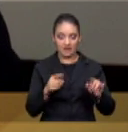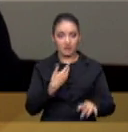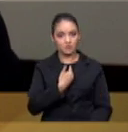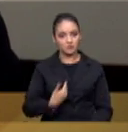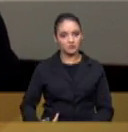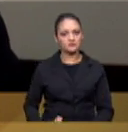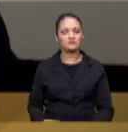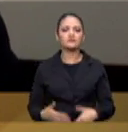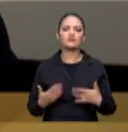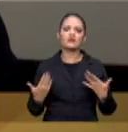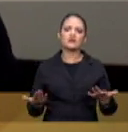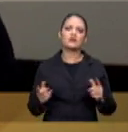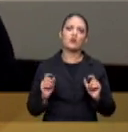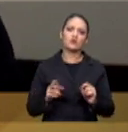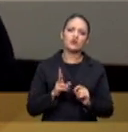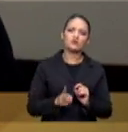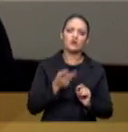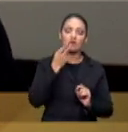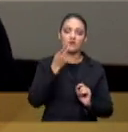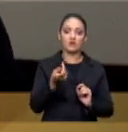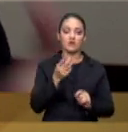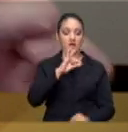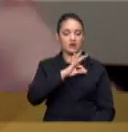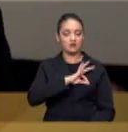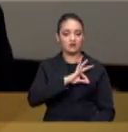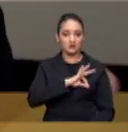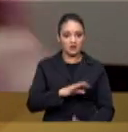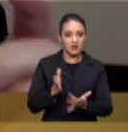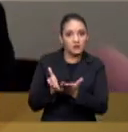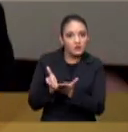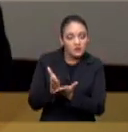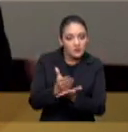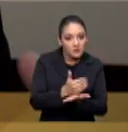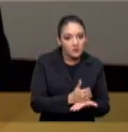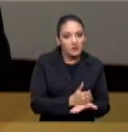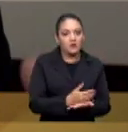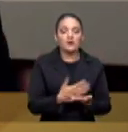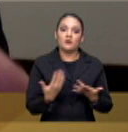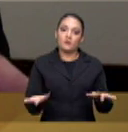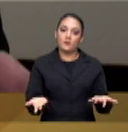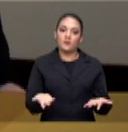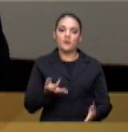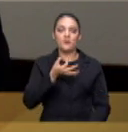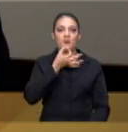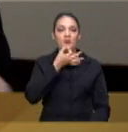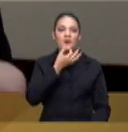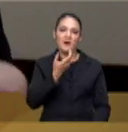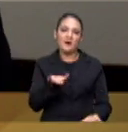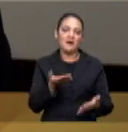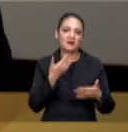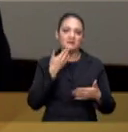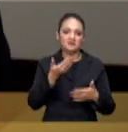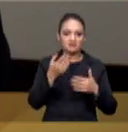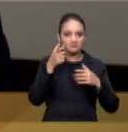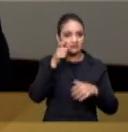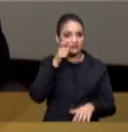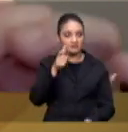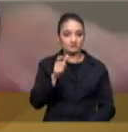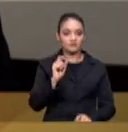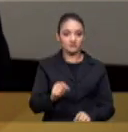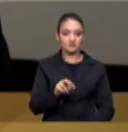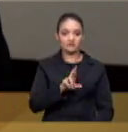Prossegue esse parecer dizendo que os rendimentos, e aí sugiro aqui a atenção no